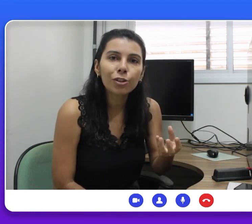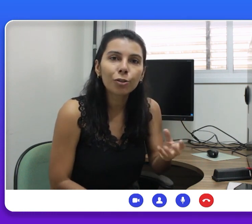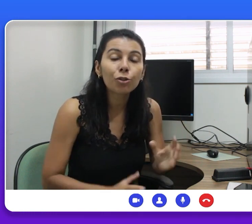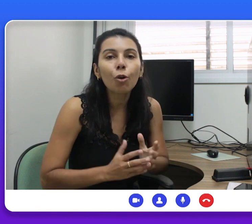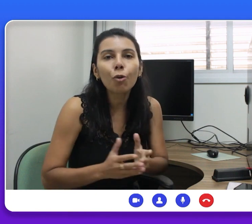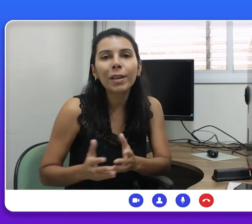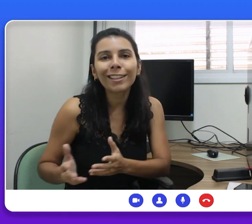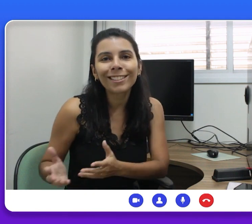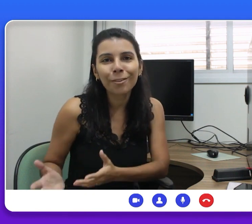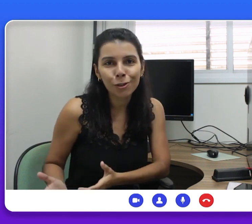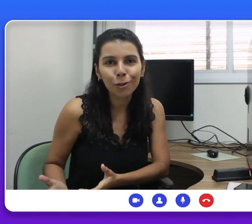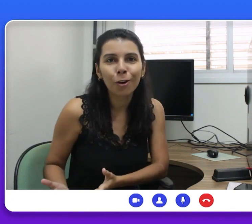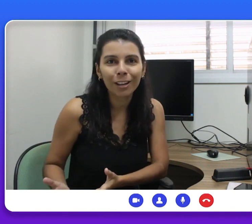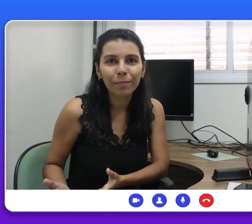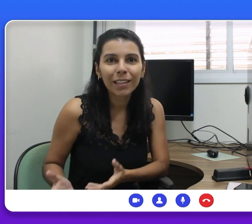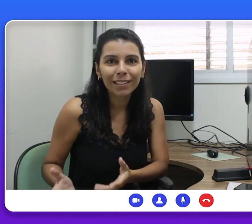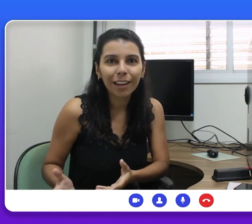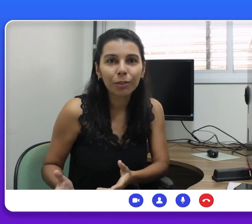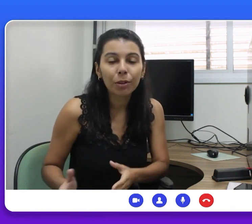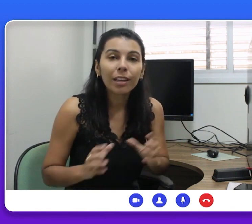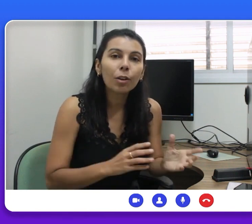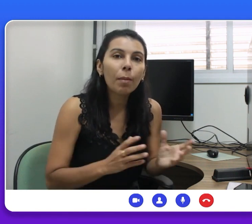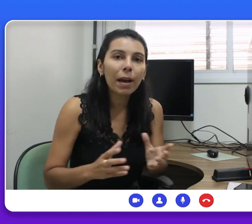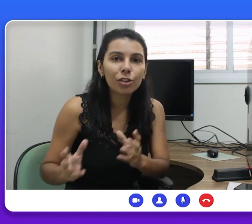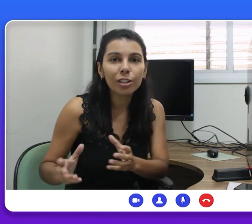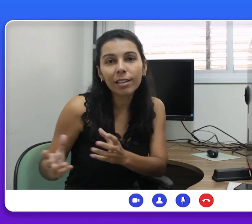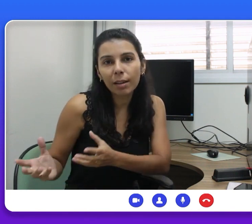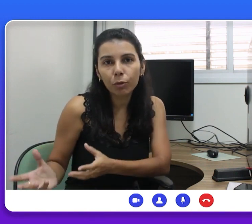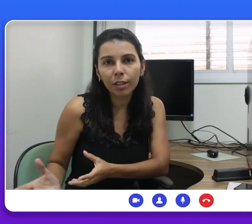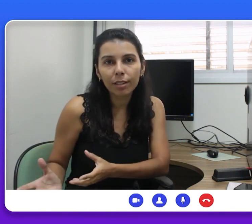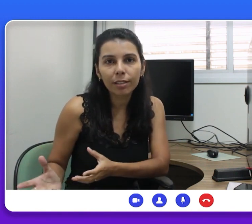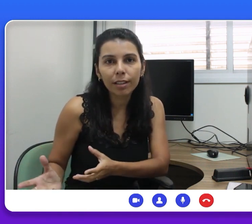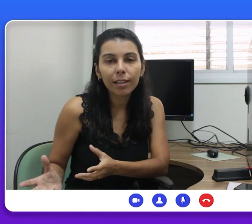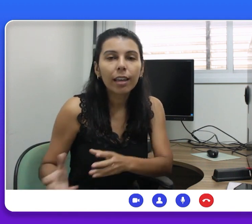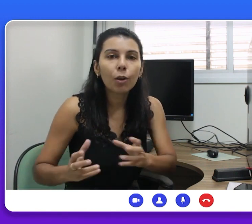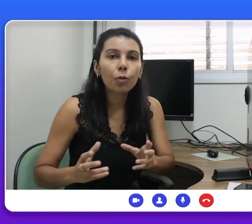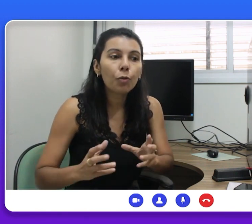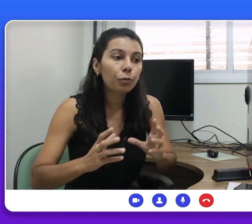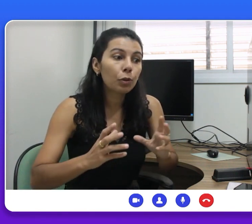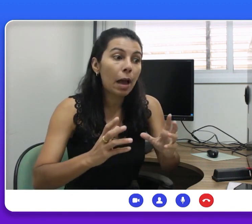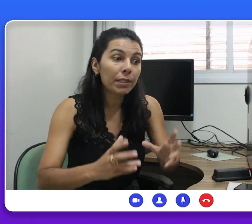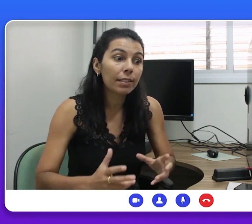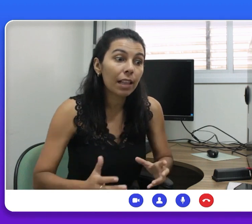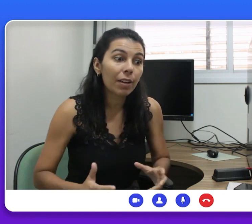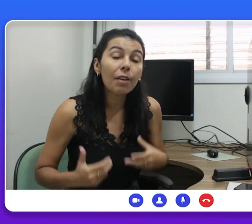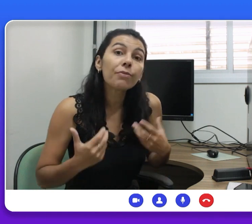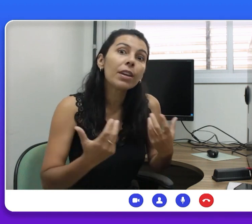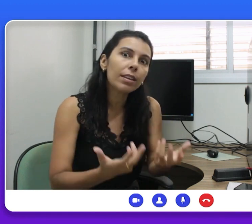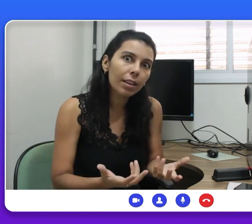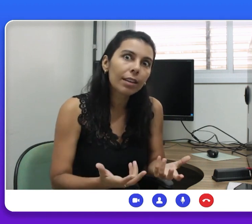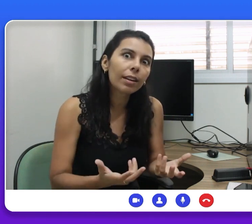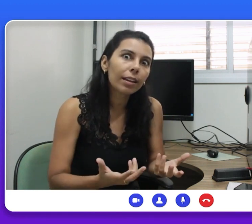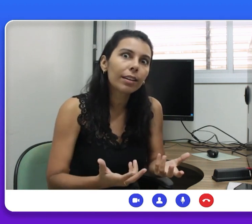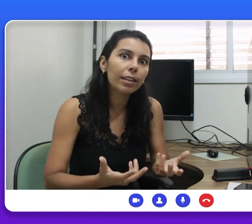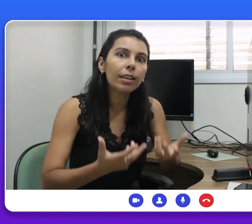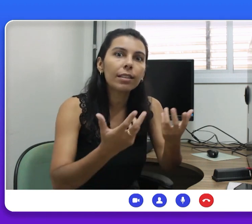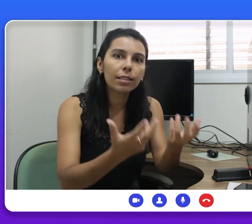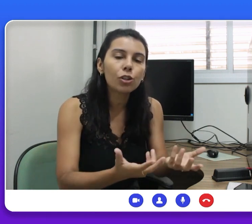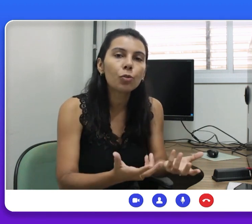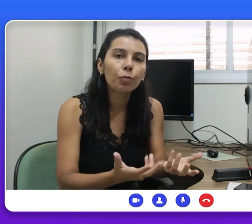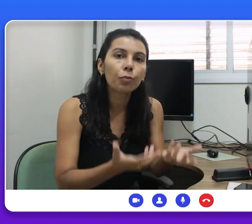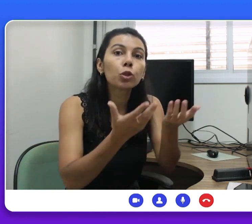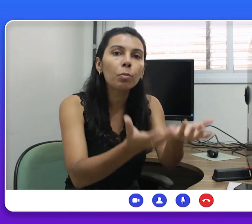no sentido de documentação histórica, certo? Então, a partir dessa mudança, a pesquisa ela vai aferir, né,